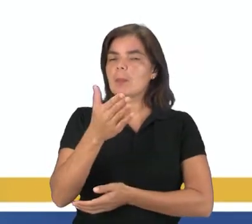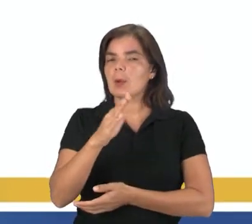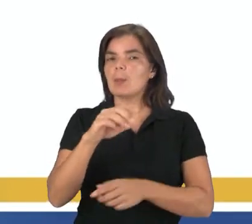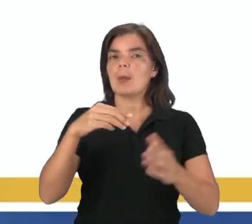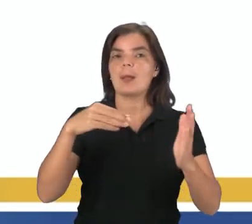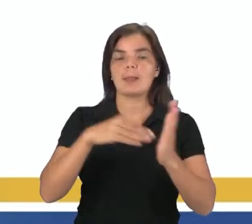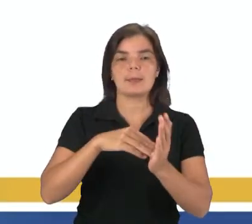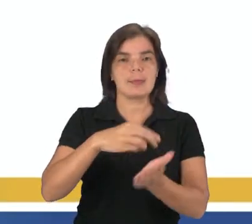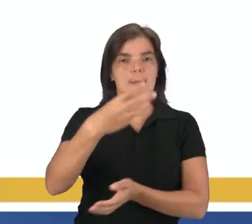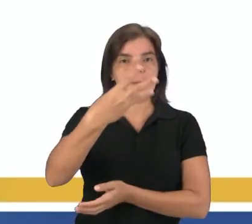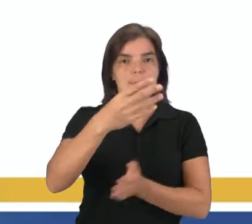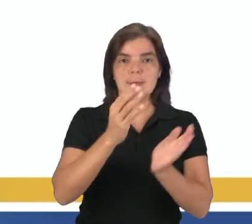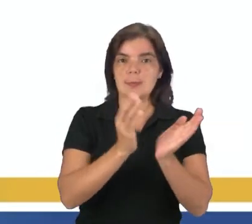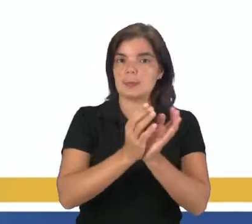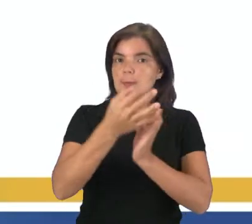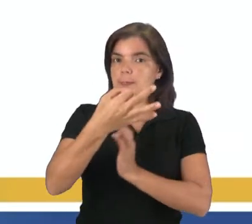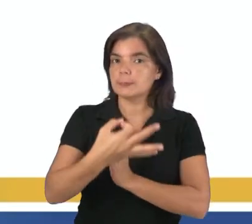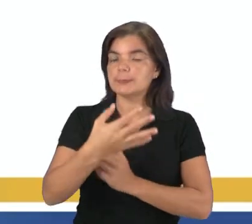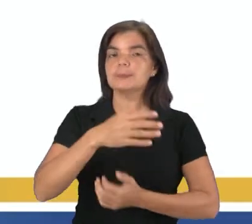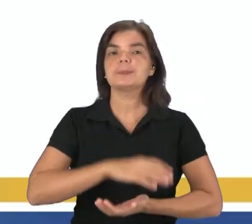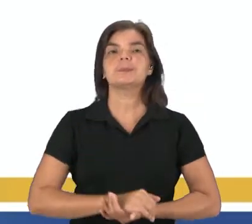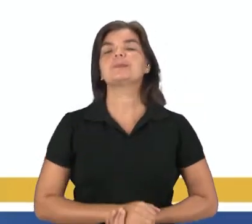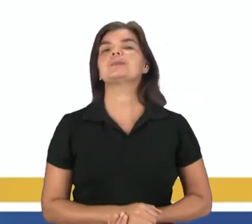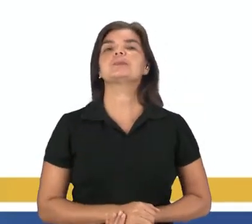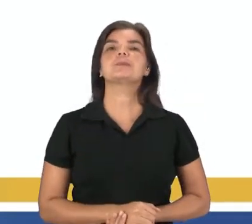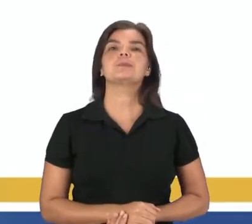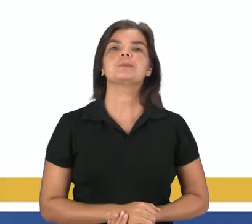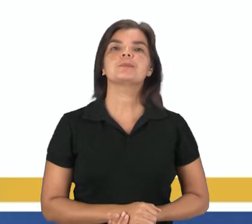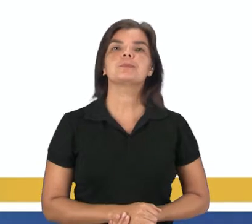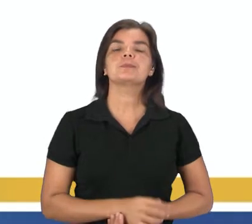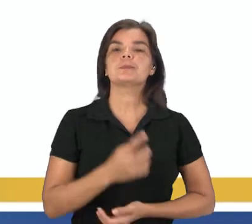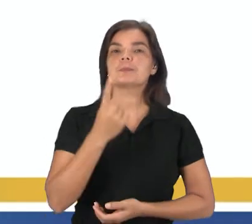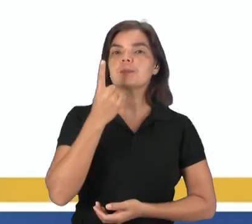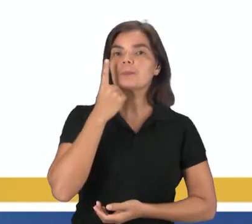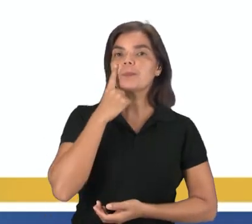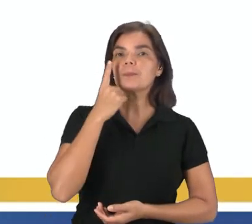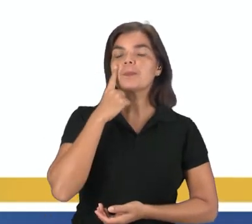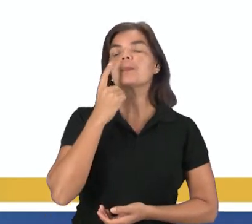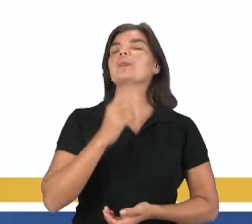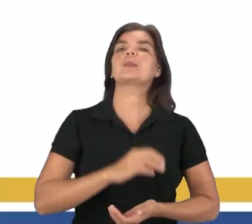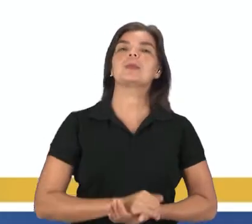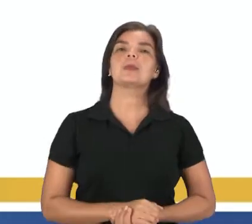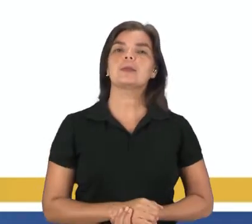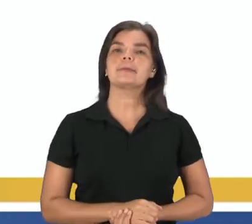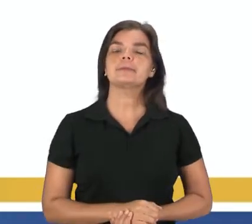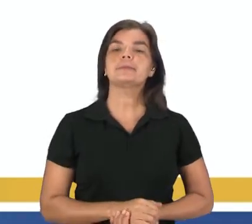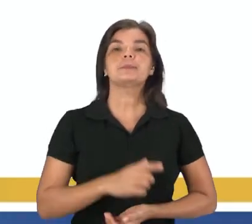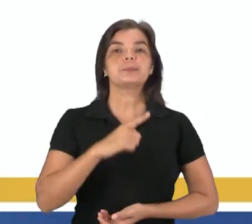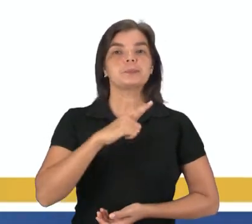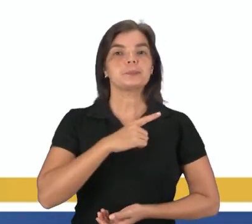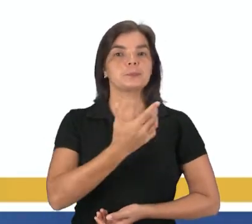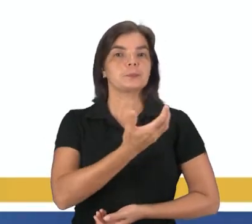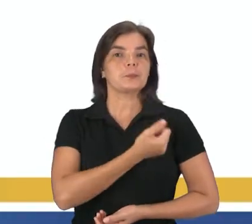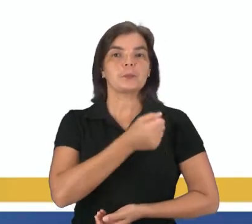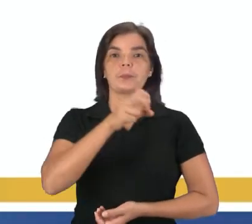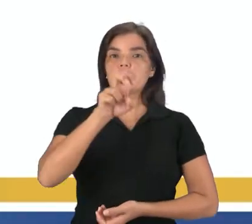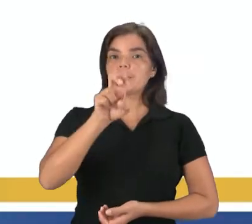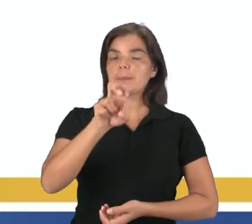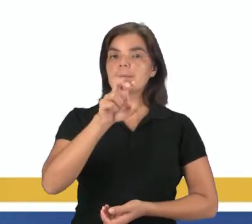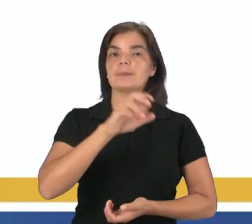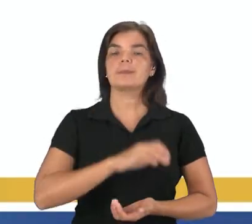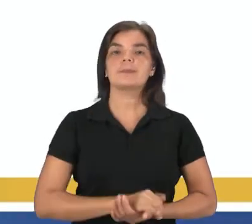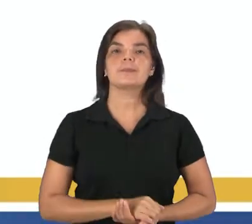menos até a terceira classe, certinho? Então, observe aí comigo na telinha. Eu tenho o número